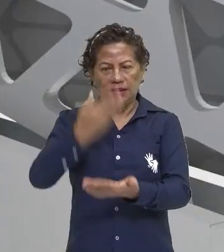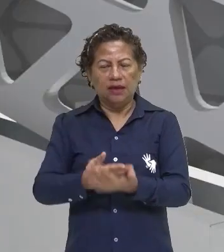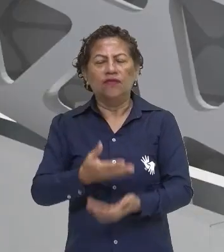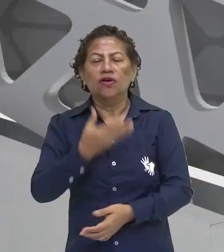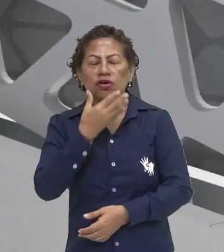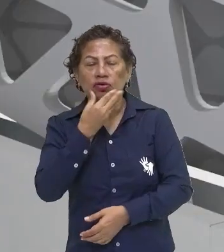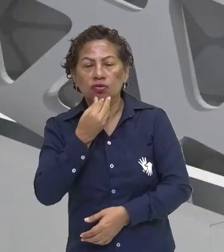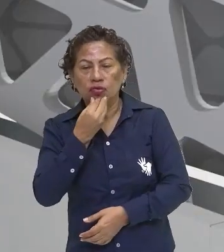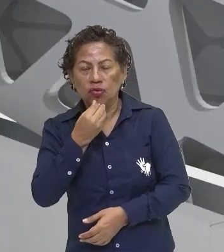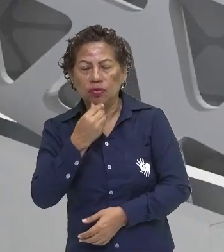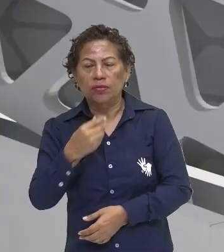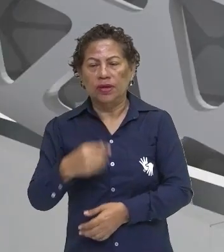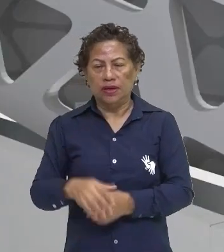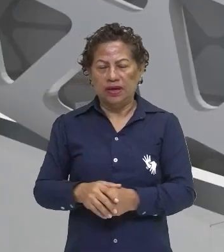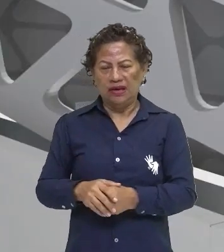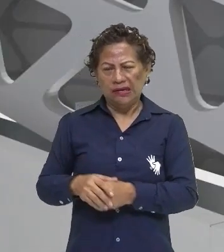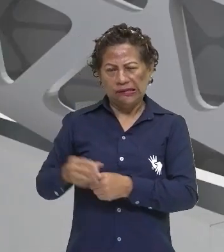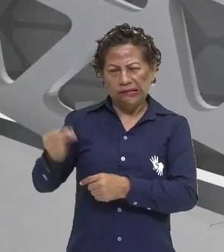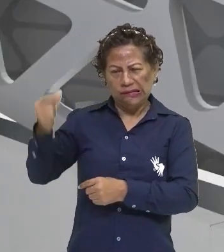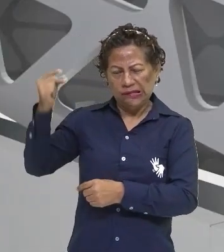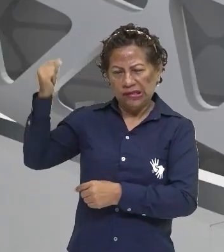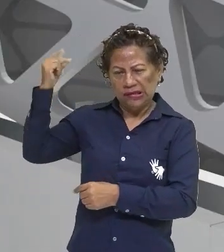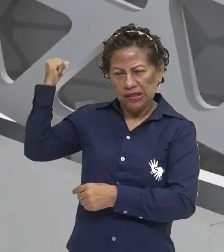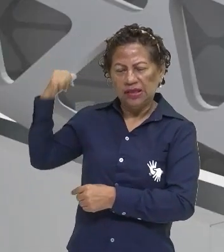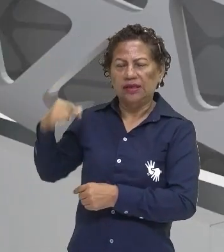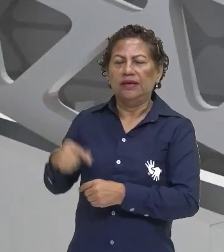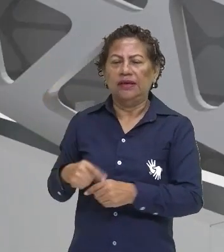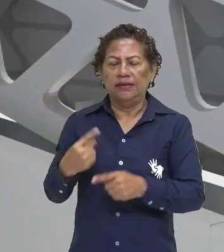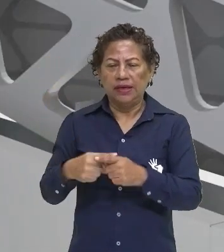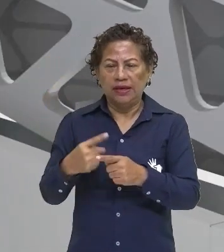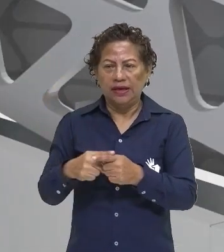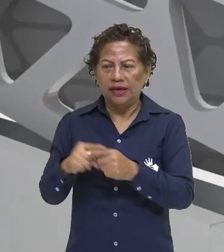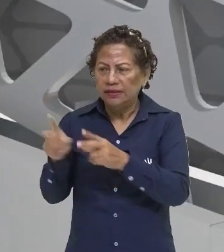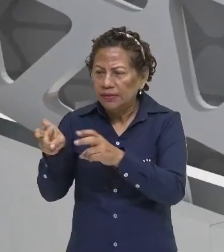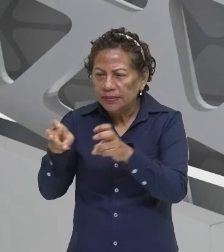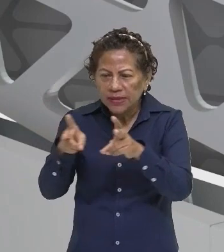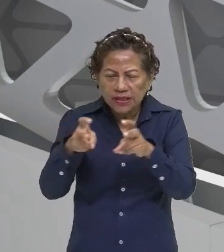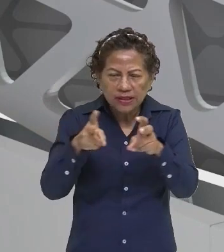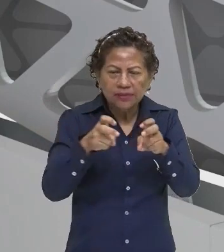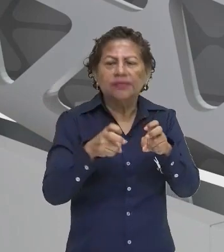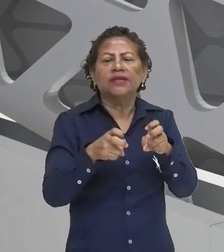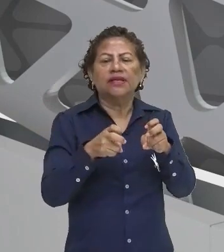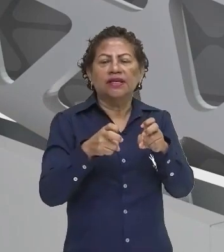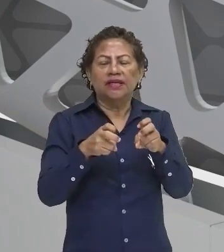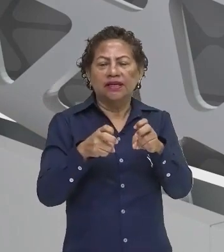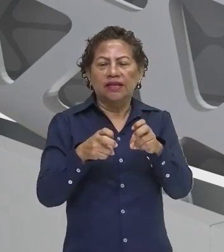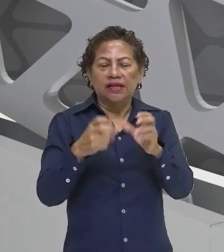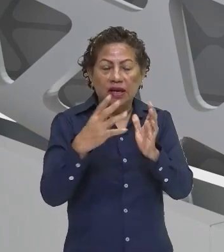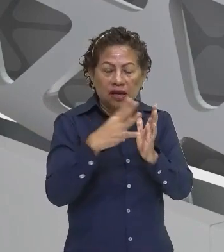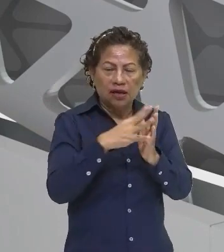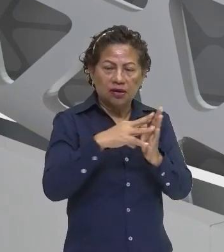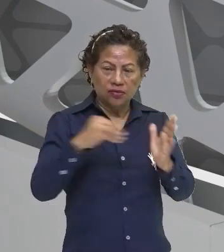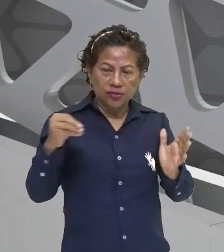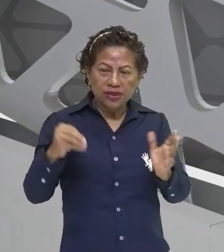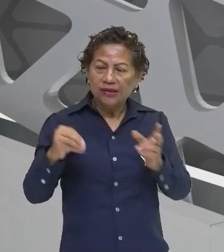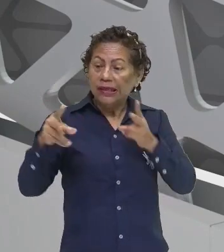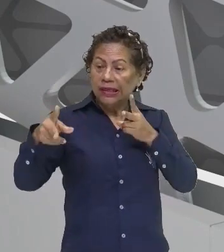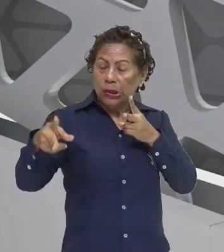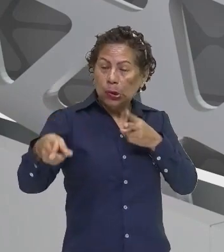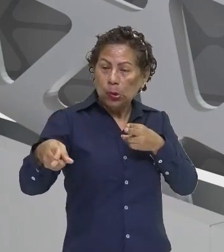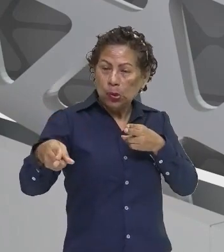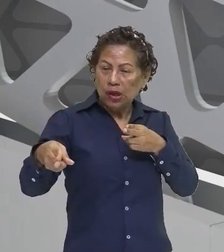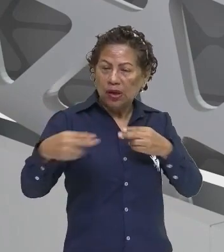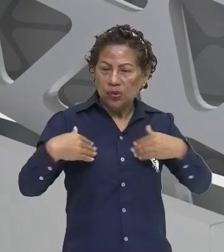se movimentava imitando os animais. Ele ia fazendo aquele movimento,